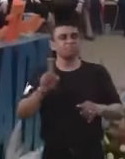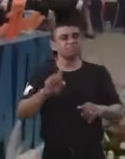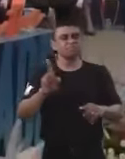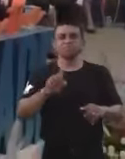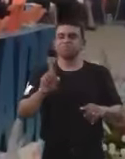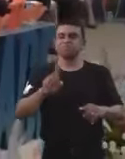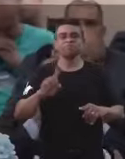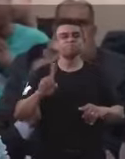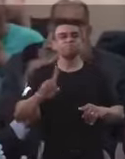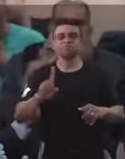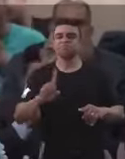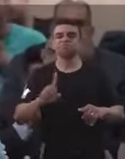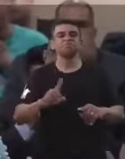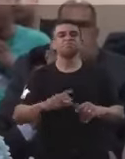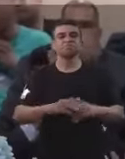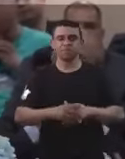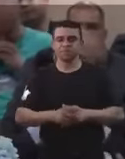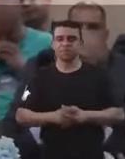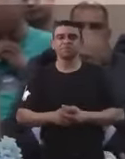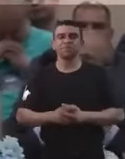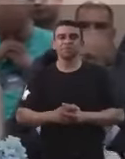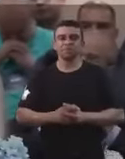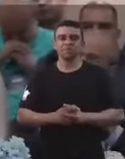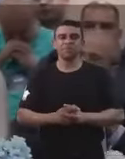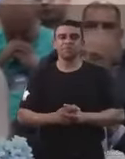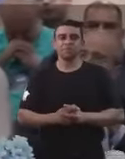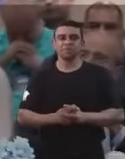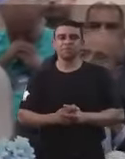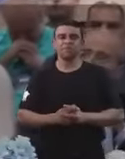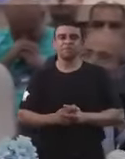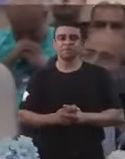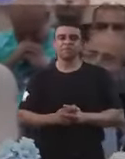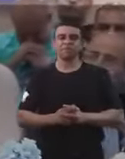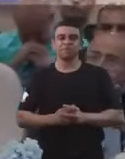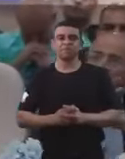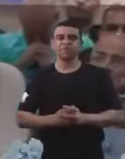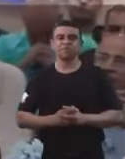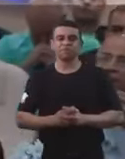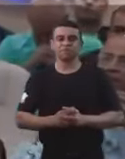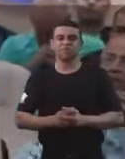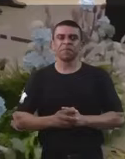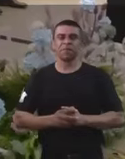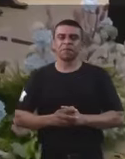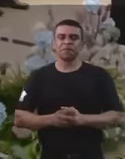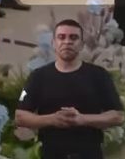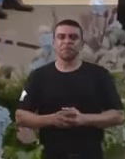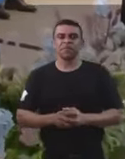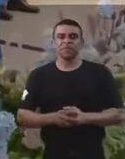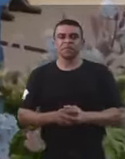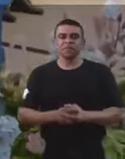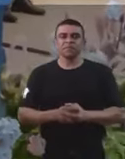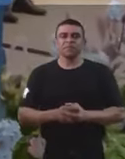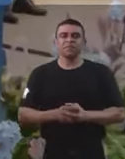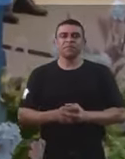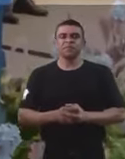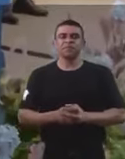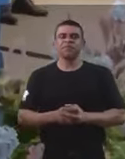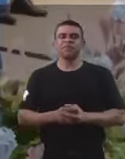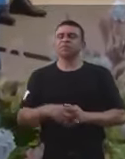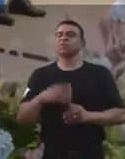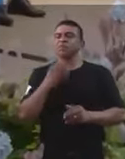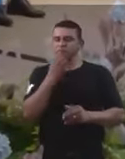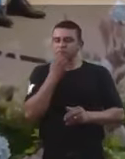Oh, quão bom e quão suave é que os